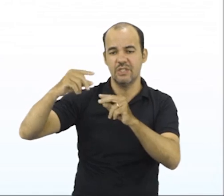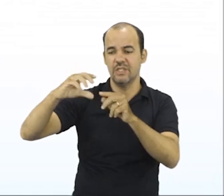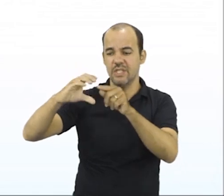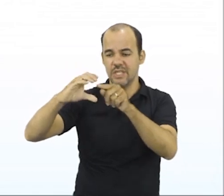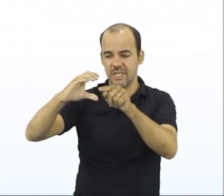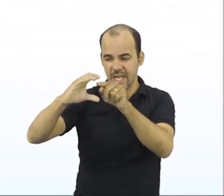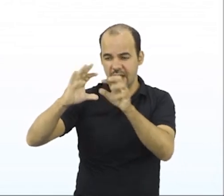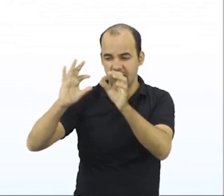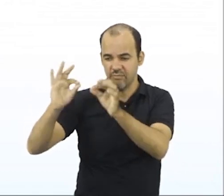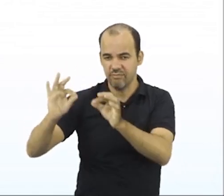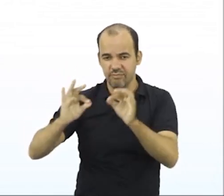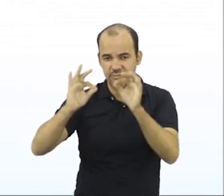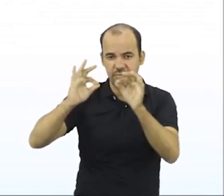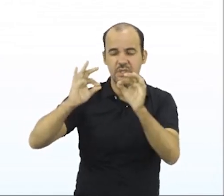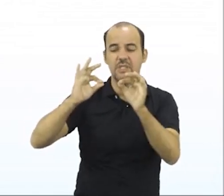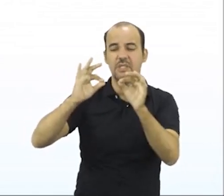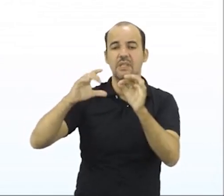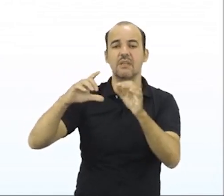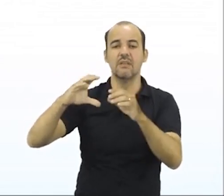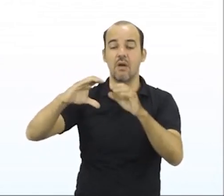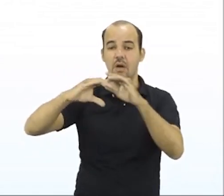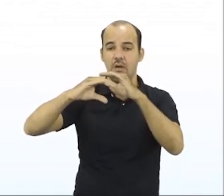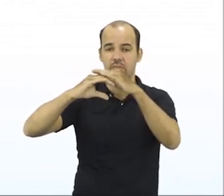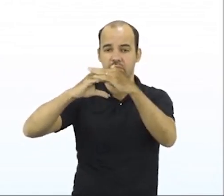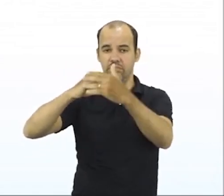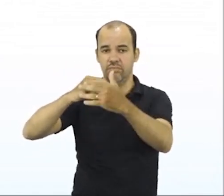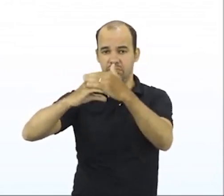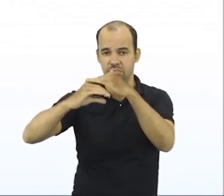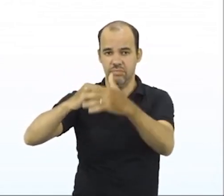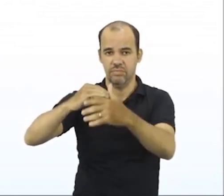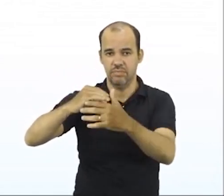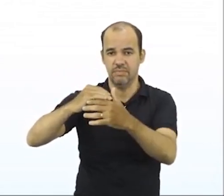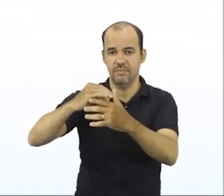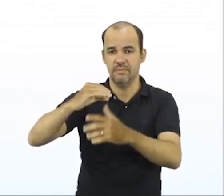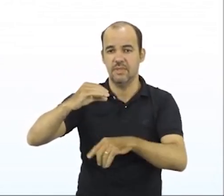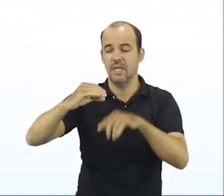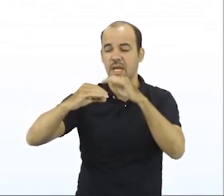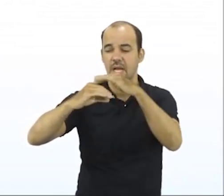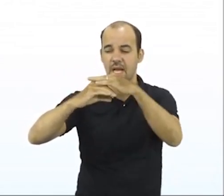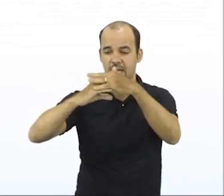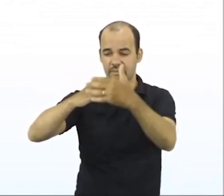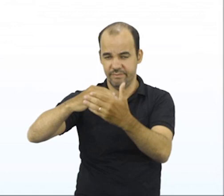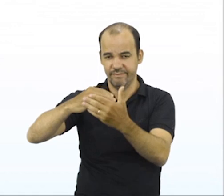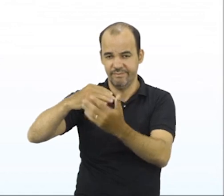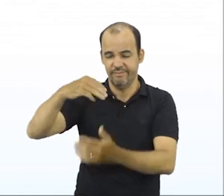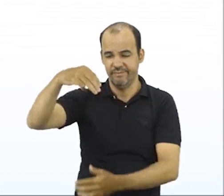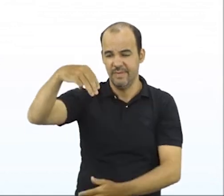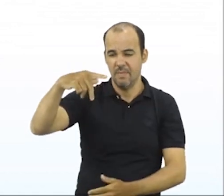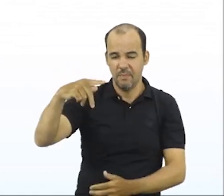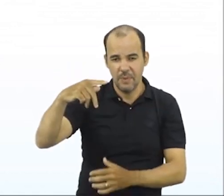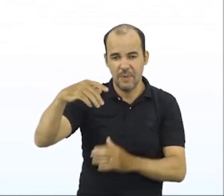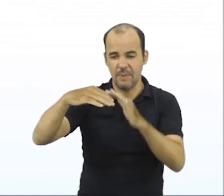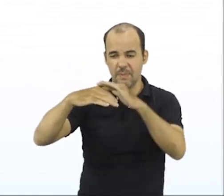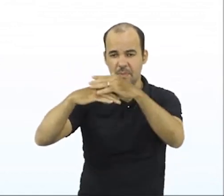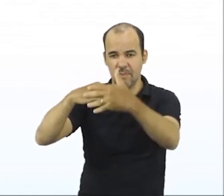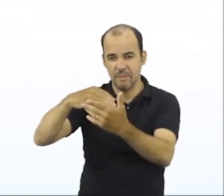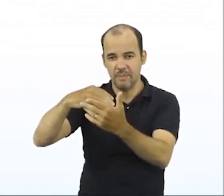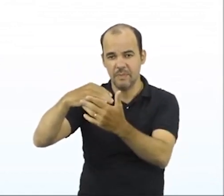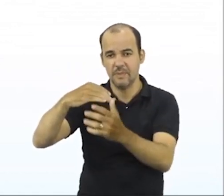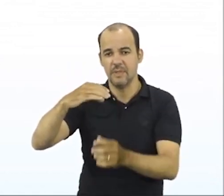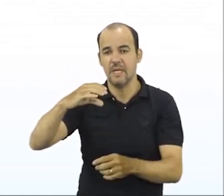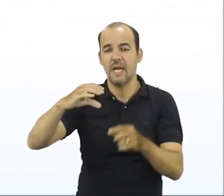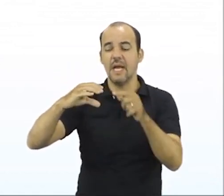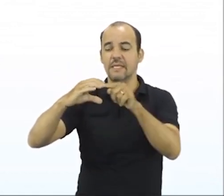Olha, aqui eu vou ter o MP, que é a membrana plasmática. Aqui eu vou ter